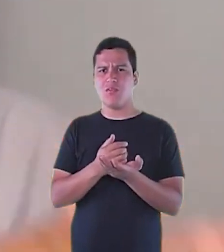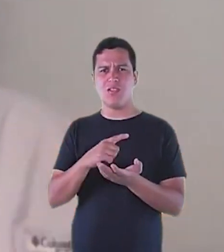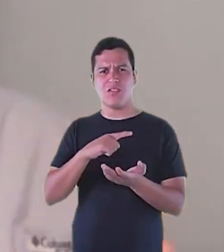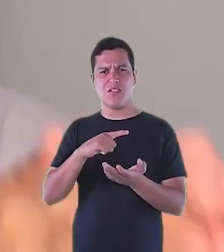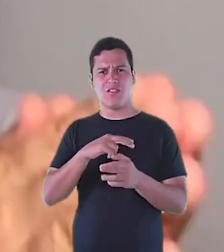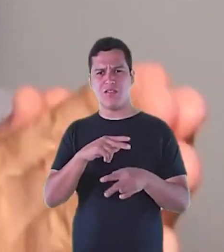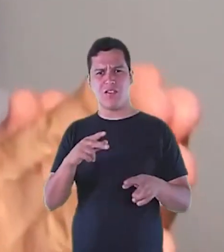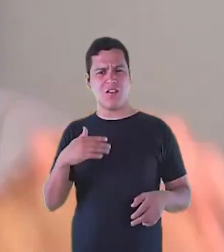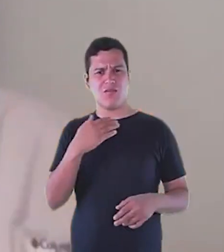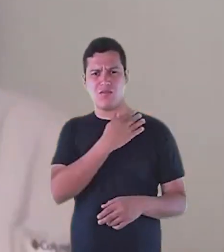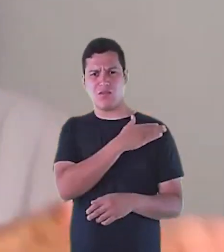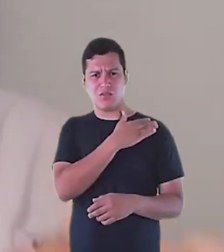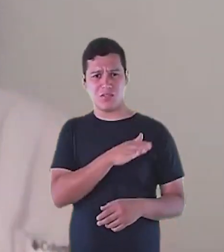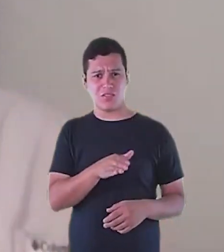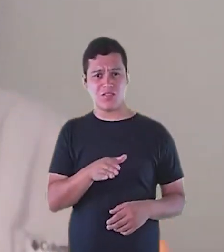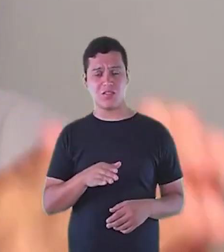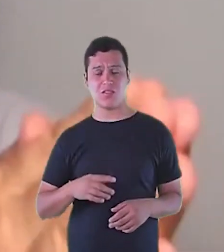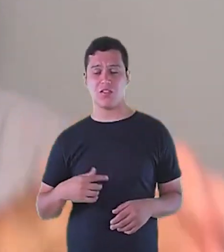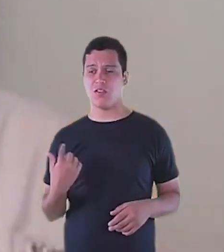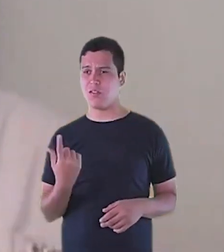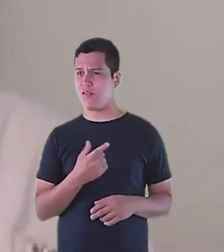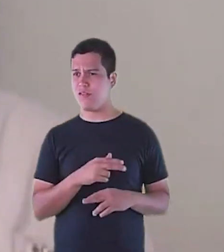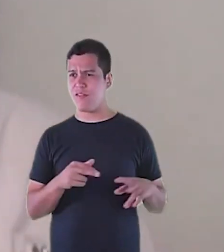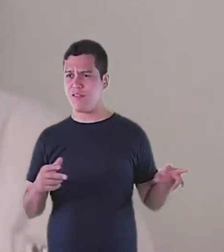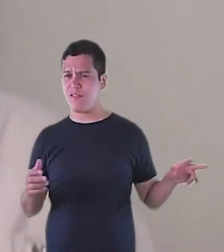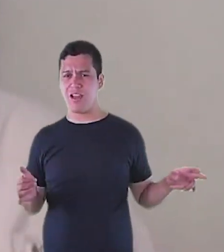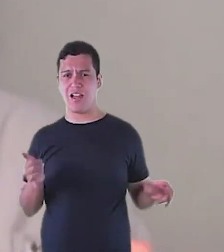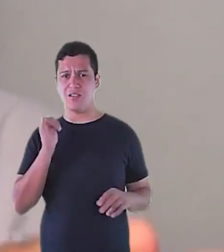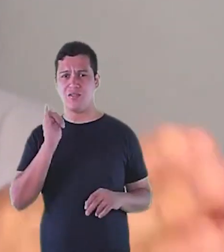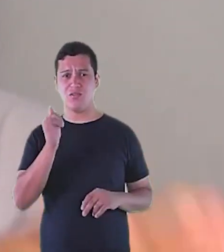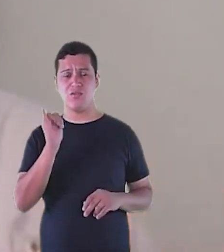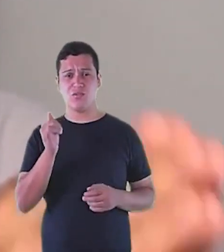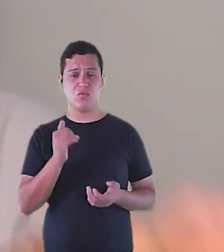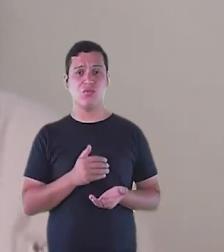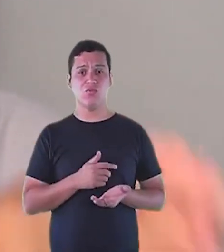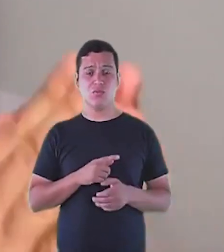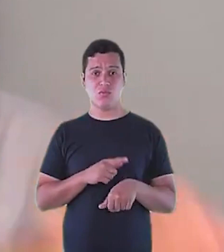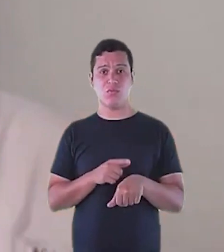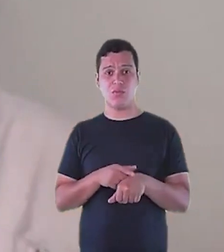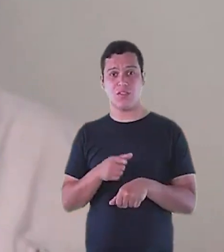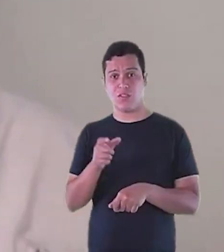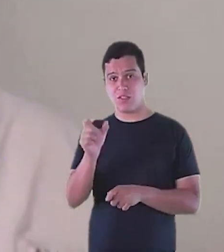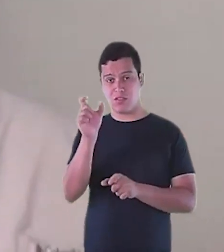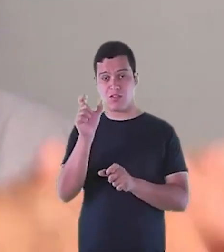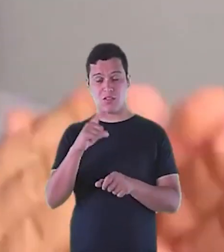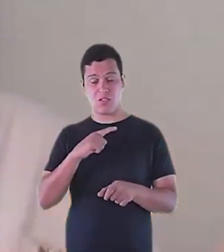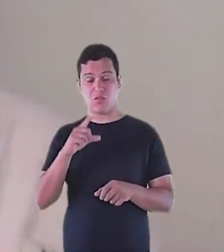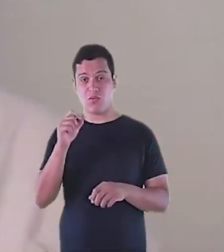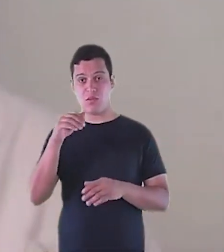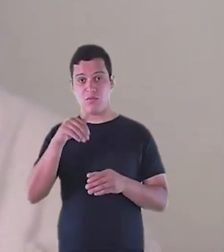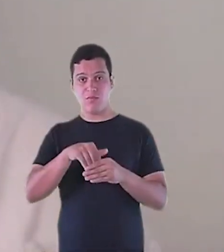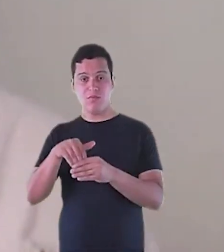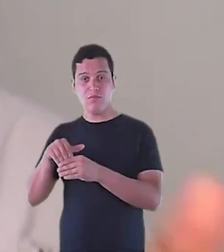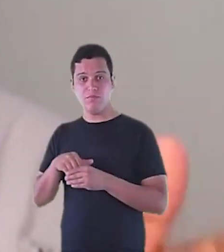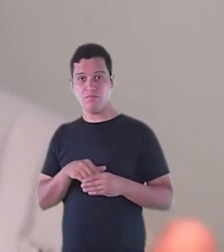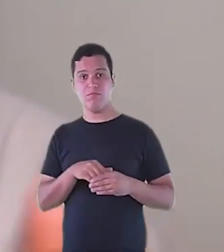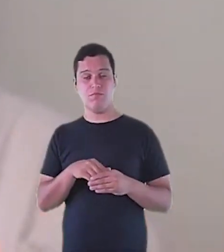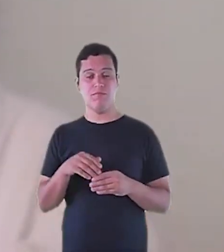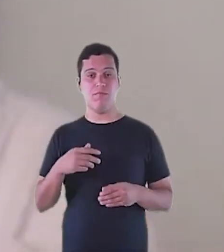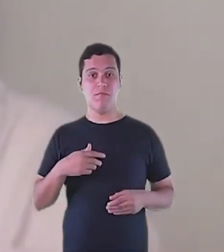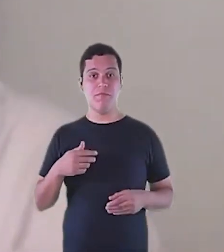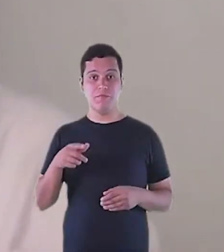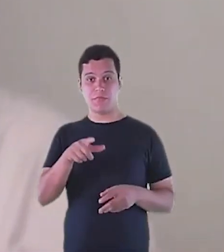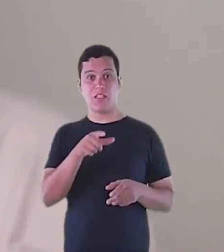Os discursos que a gente ouviu na campanha eleitoral por parte do atual presidente eram claramente racistas e rendeu votos. As